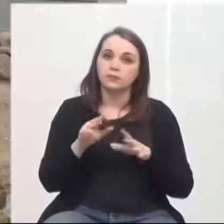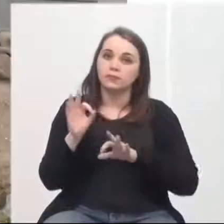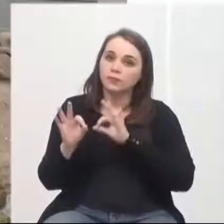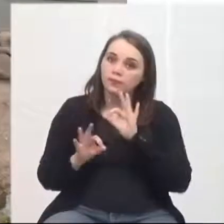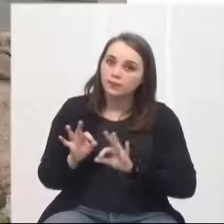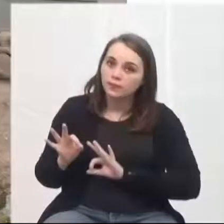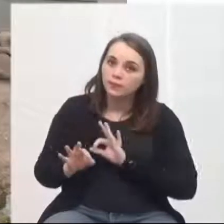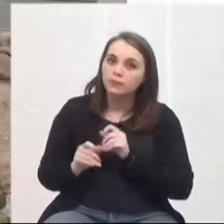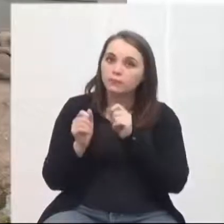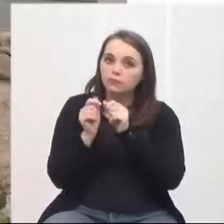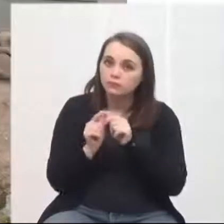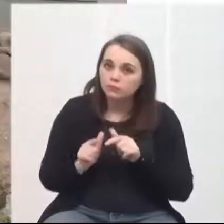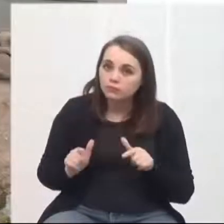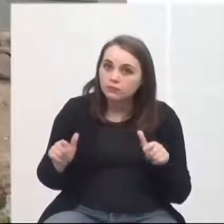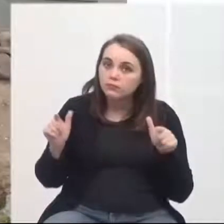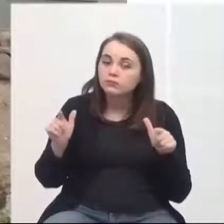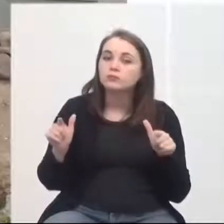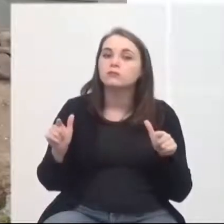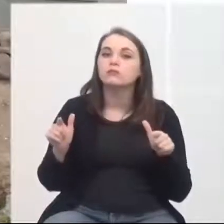recuperação, que façam um trabalho